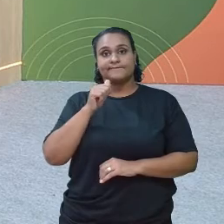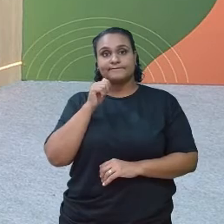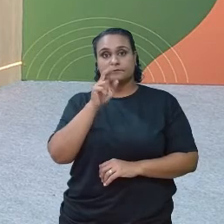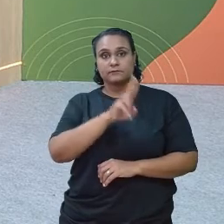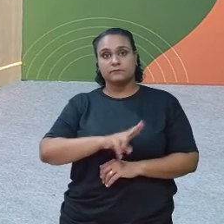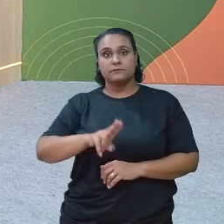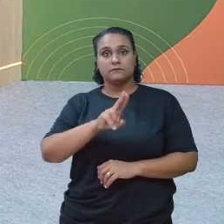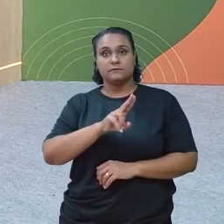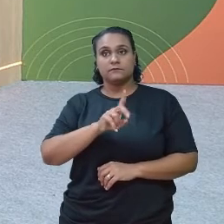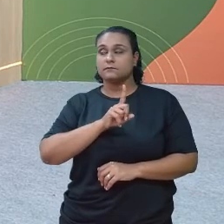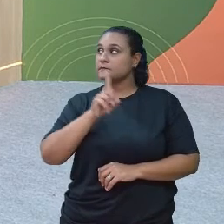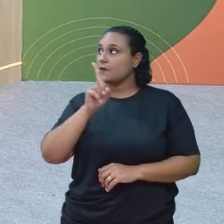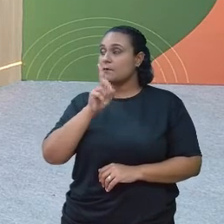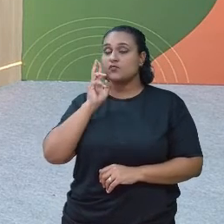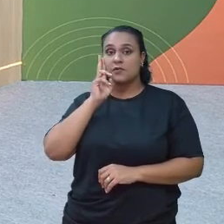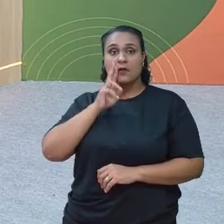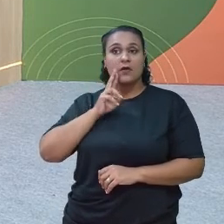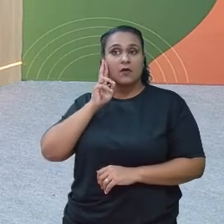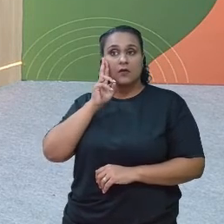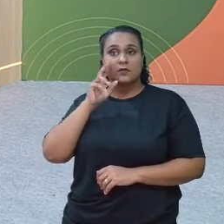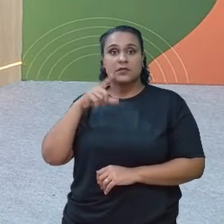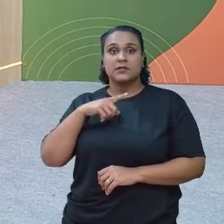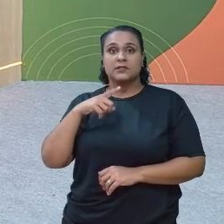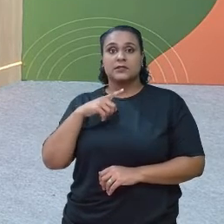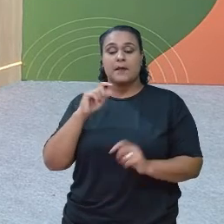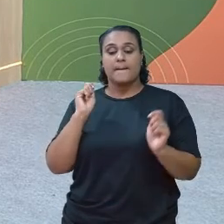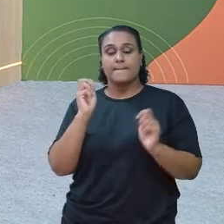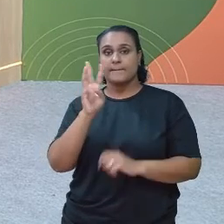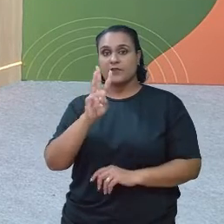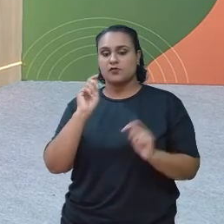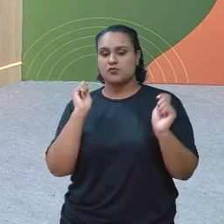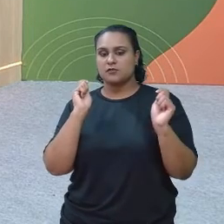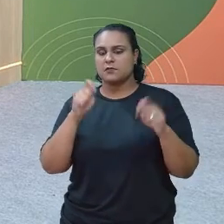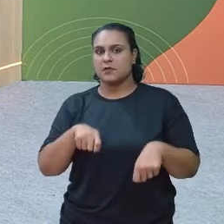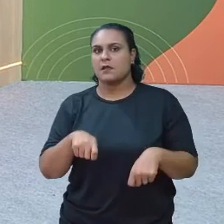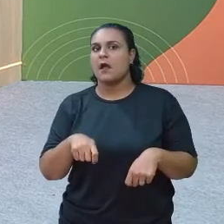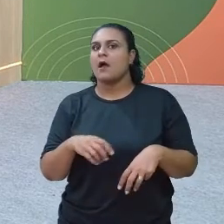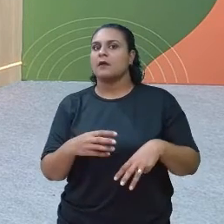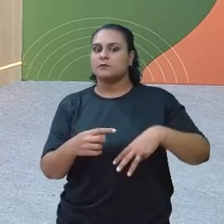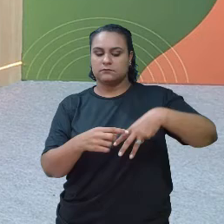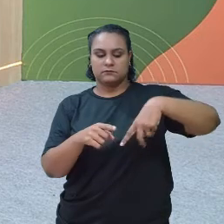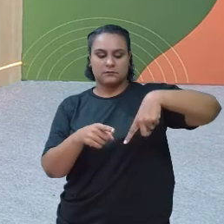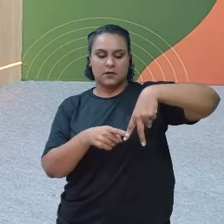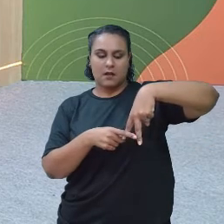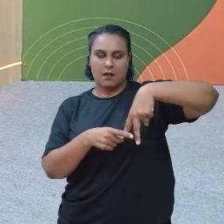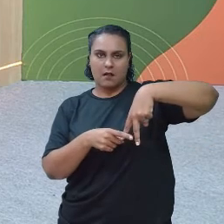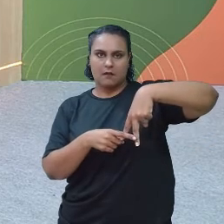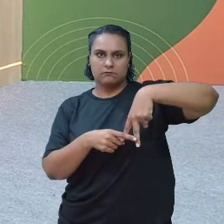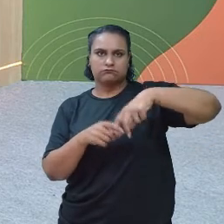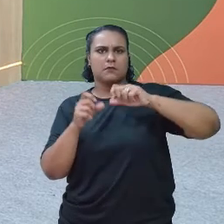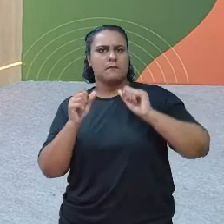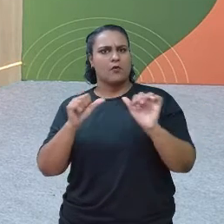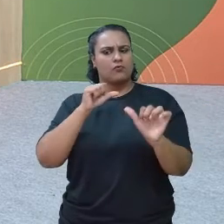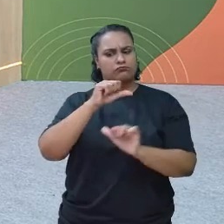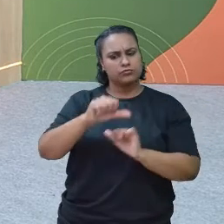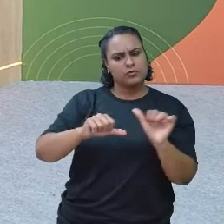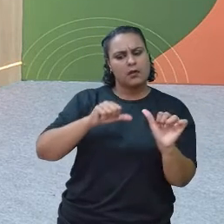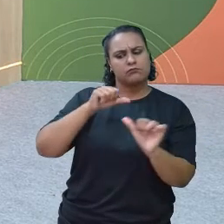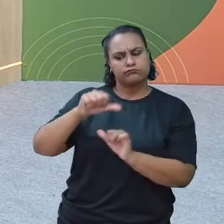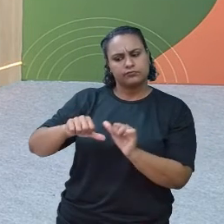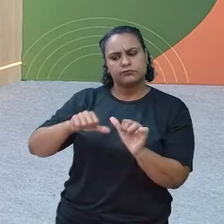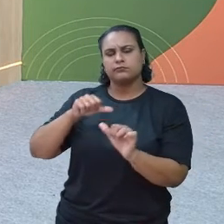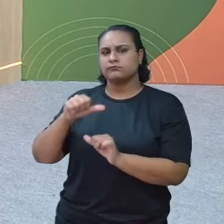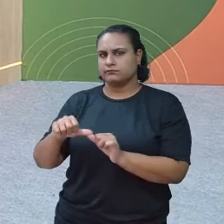essa blusa, ela tem essas 3 possibilidades, ou seja, ela pode variar essa blusa com alguma